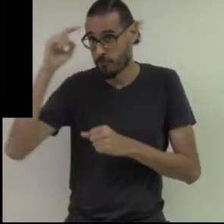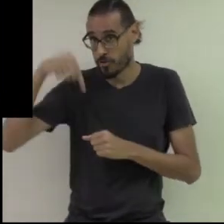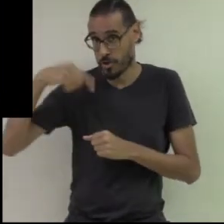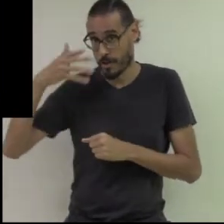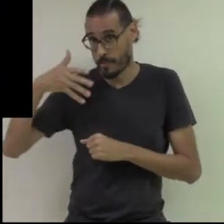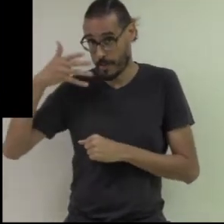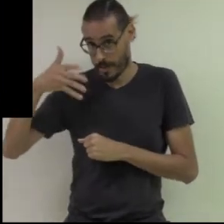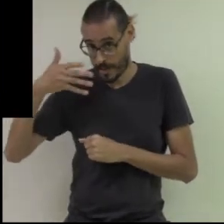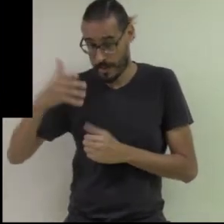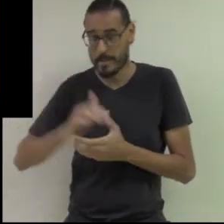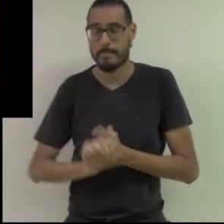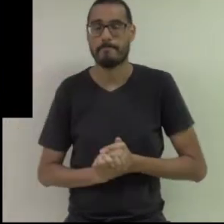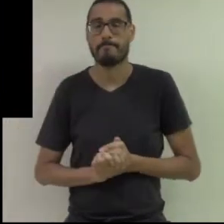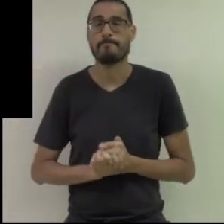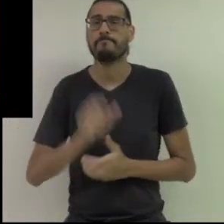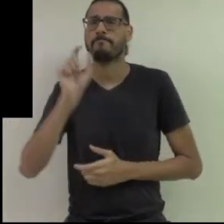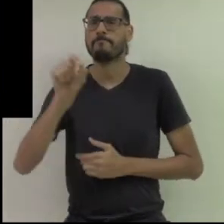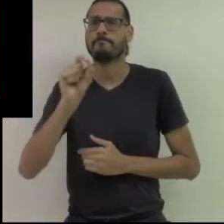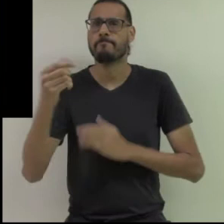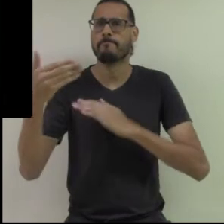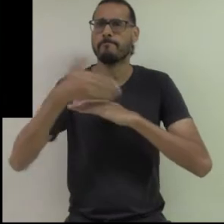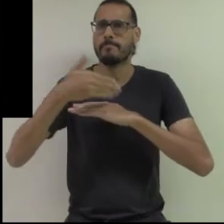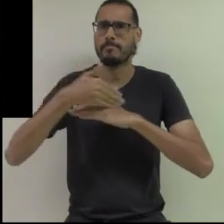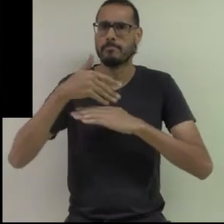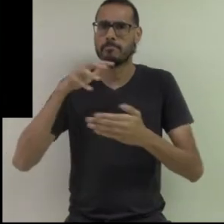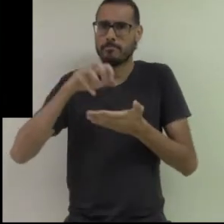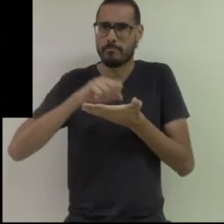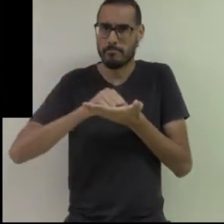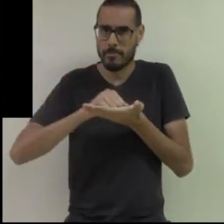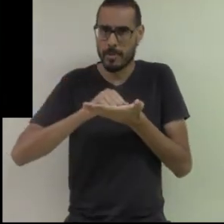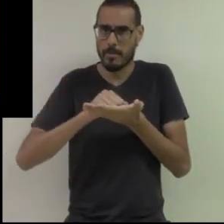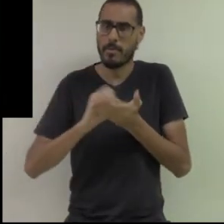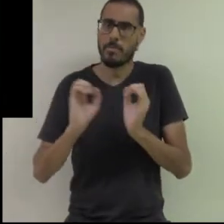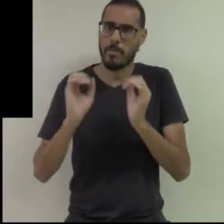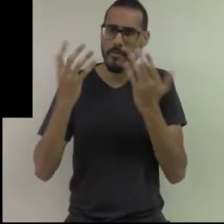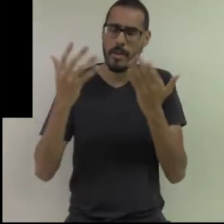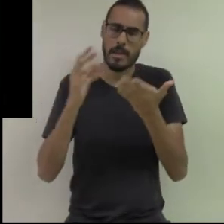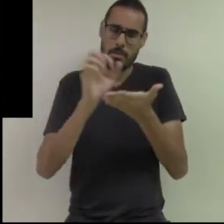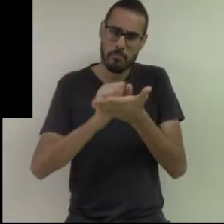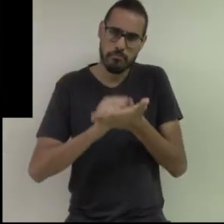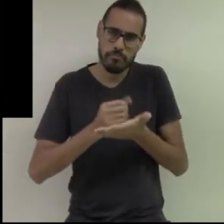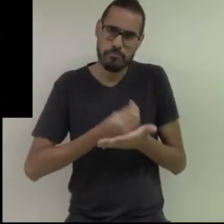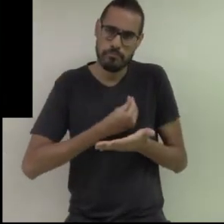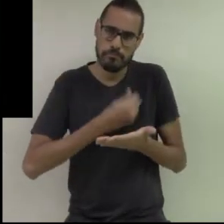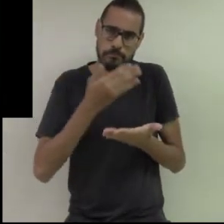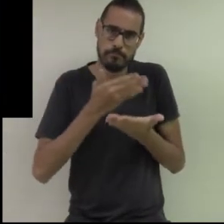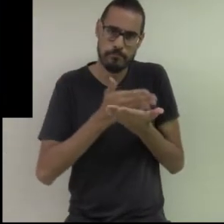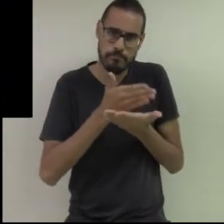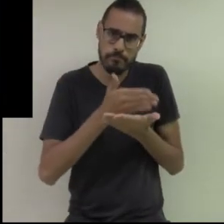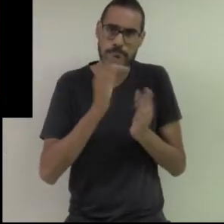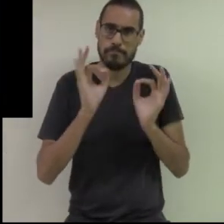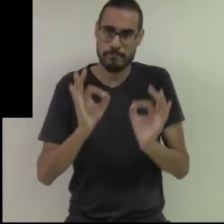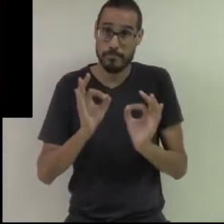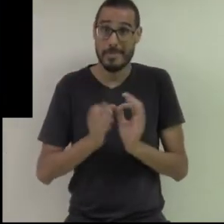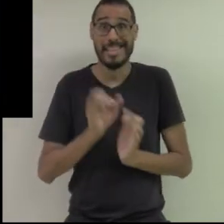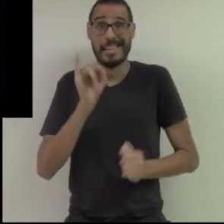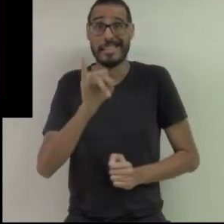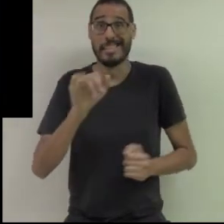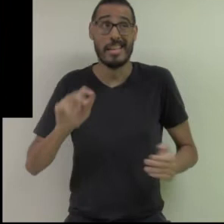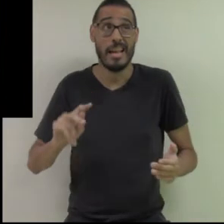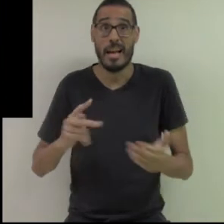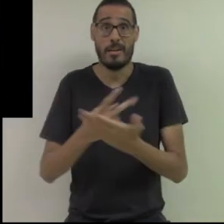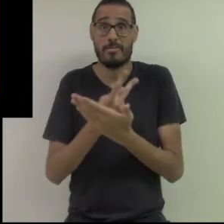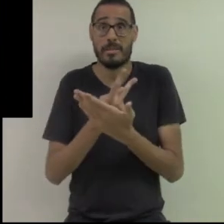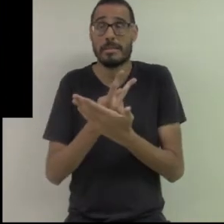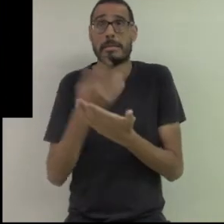desta palestra, para os participantes que se inscreveram no evento e preencheram os formulários de presença. Caso você não